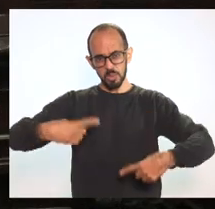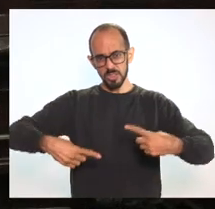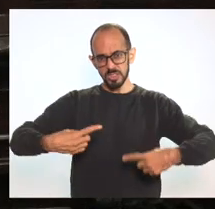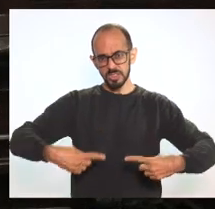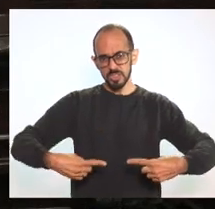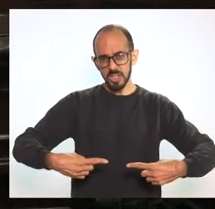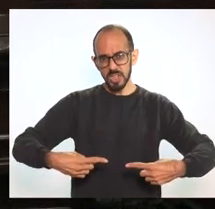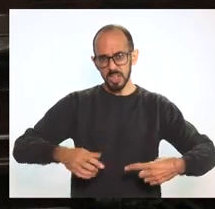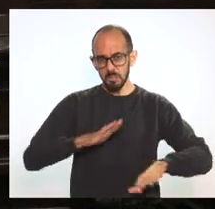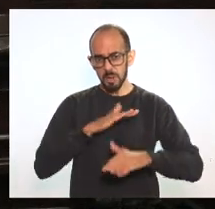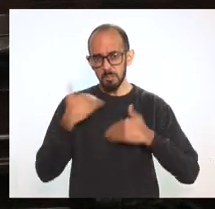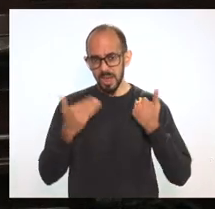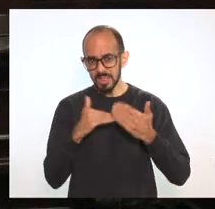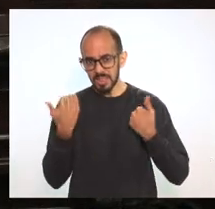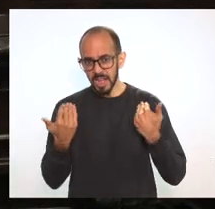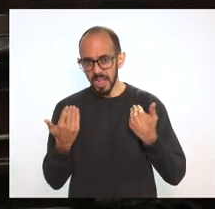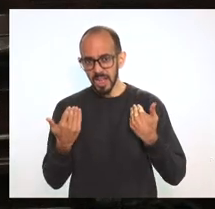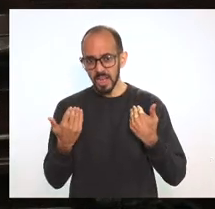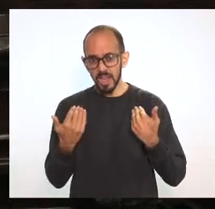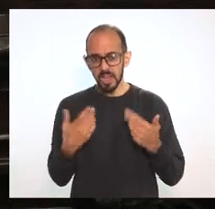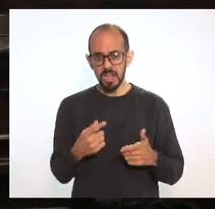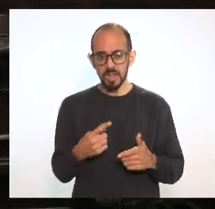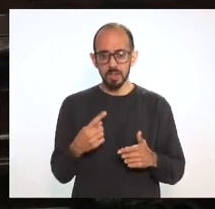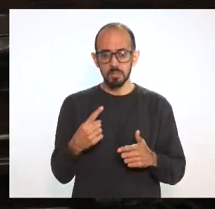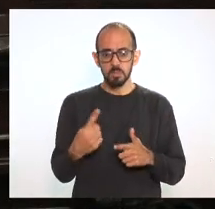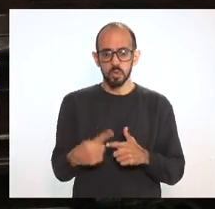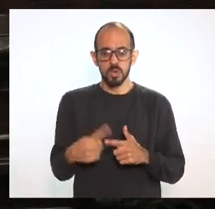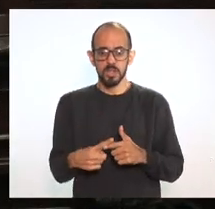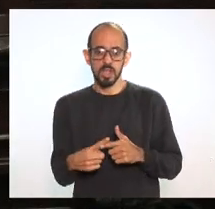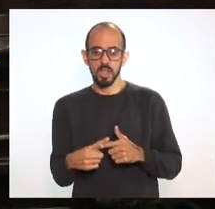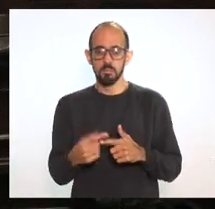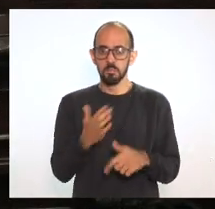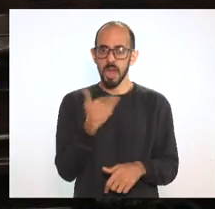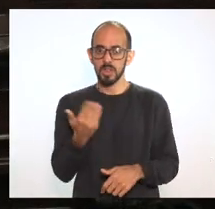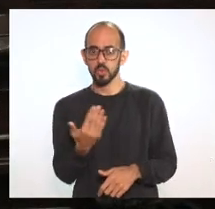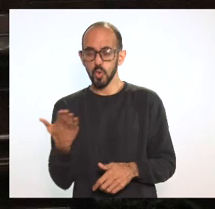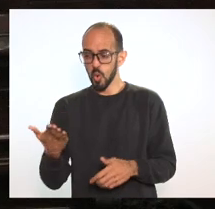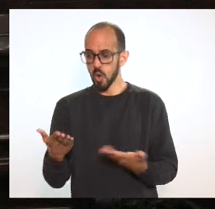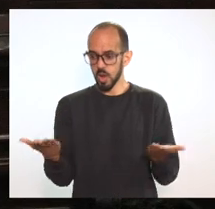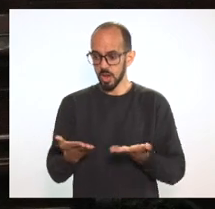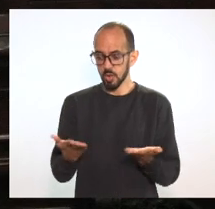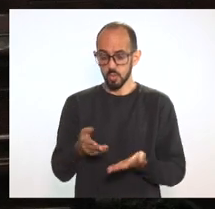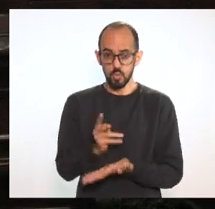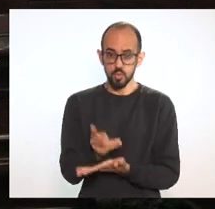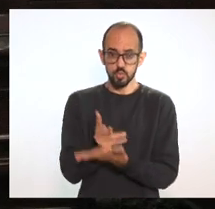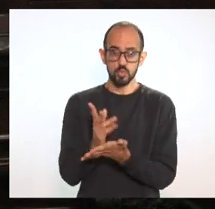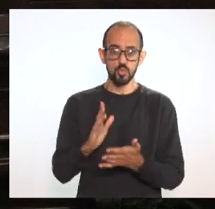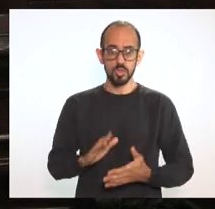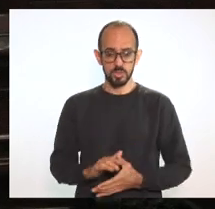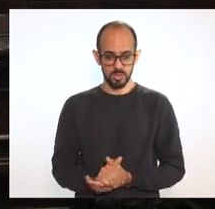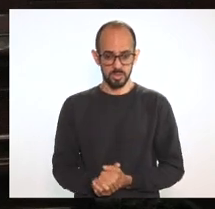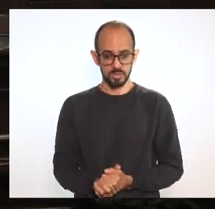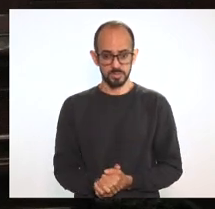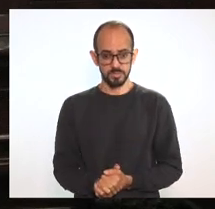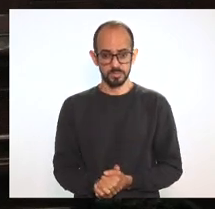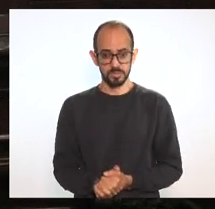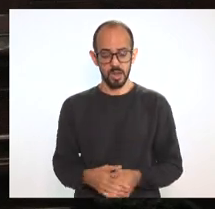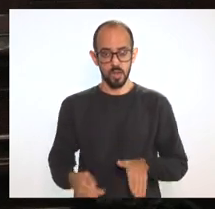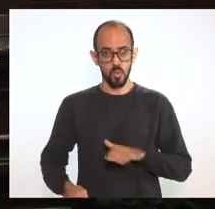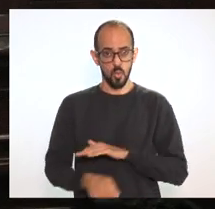querem matar, porque quem mata de fome está matando, pô. Matou, está matando. A